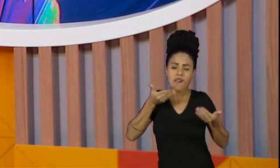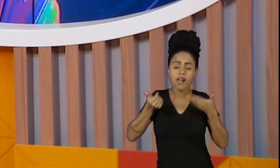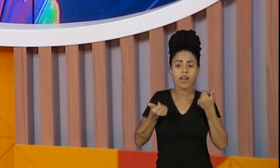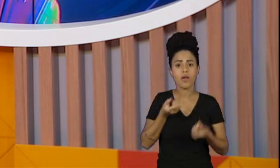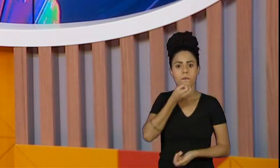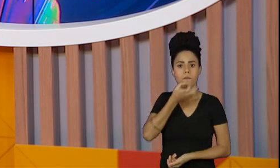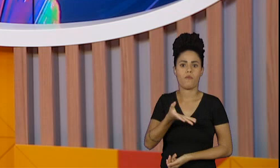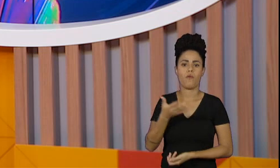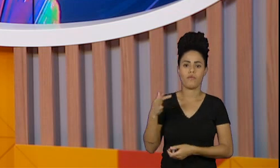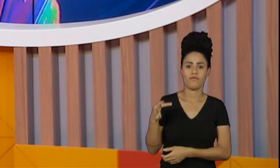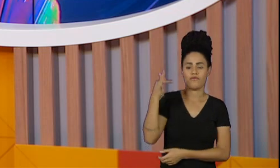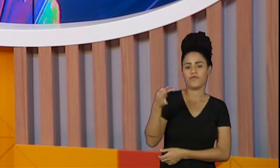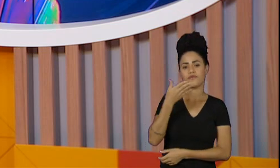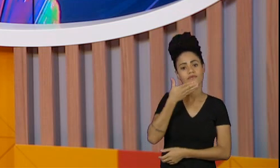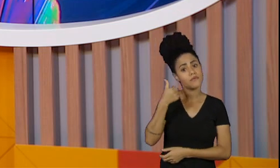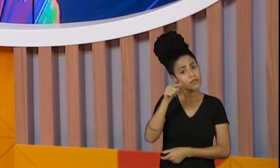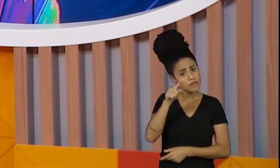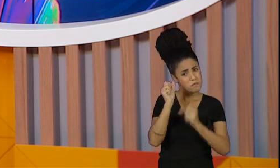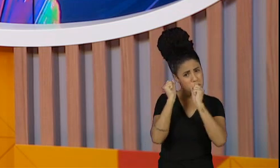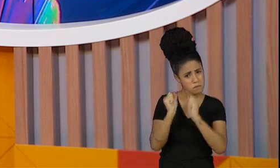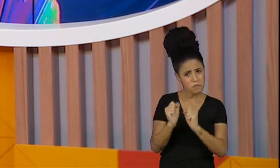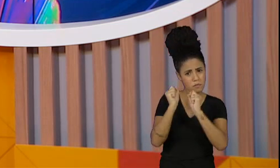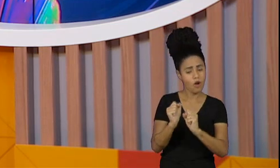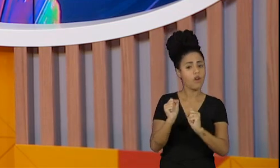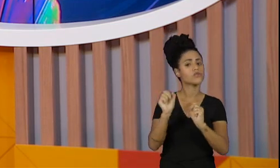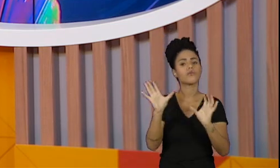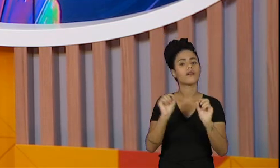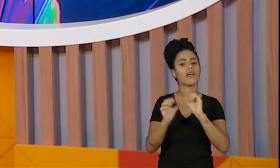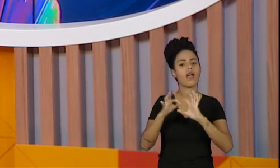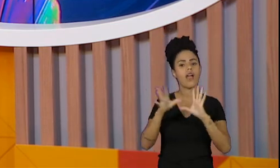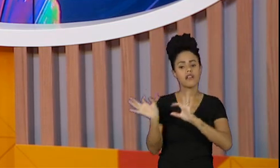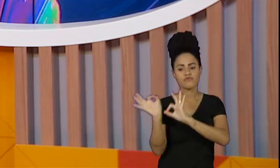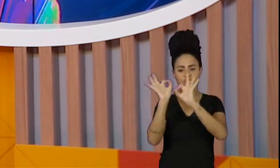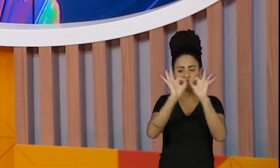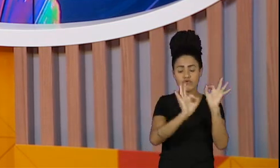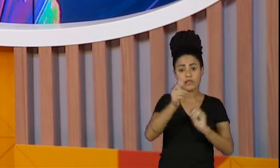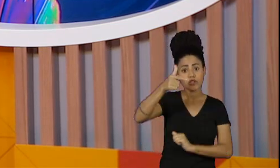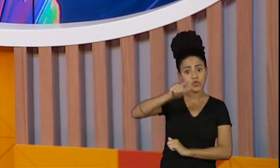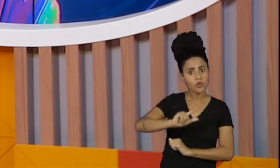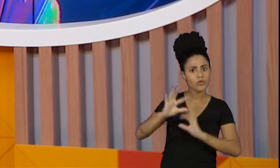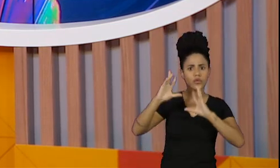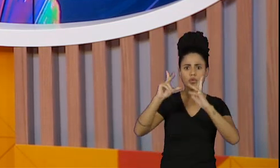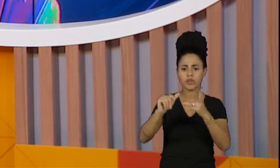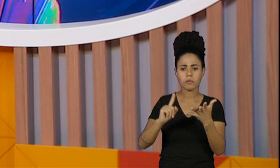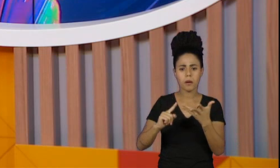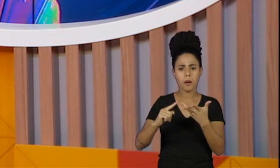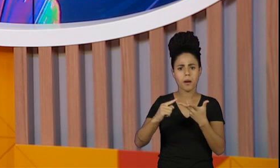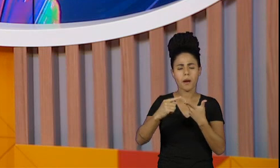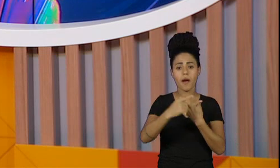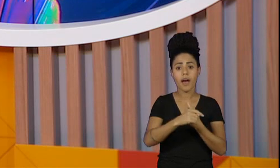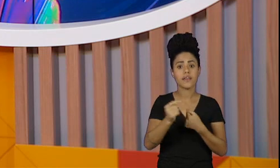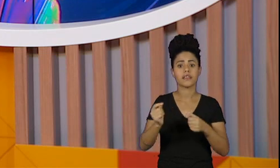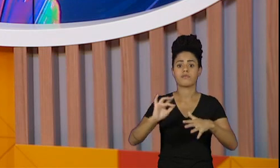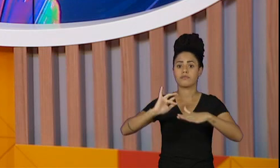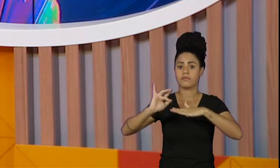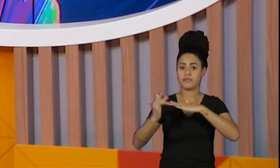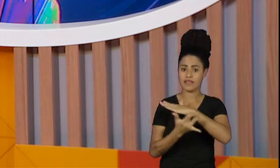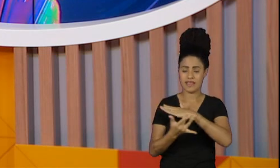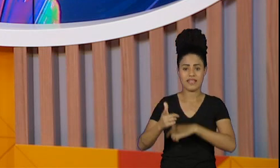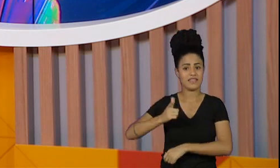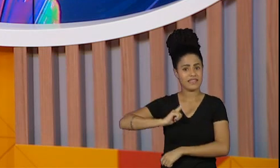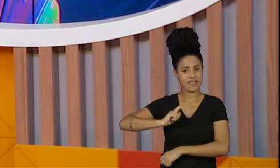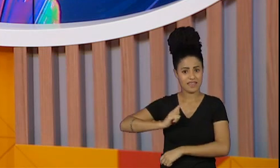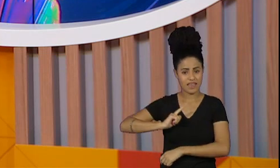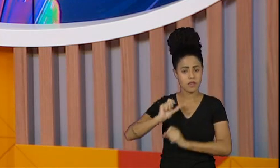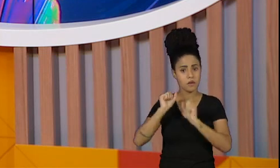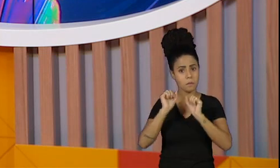seu futuro. Você pode rever tudo isso aqui, todos os outros programas que a gente citou, nas nossas redes sociais,